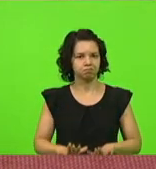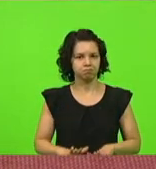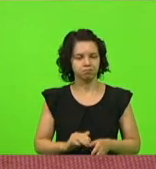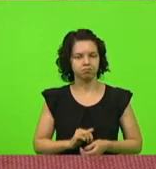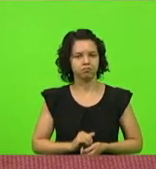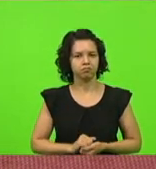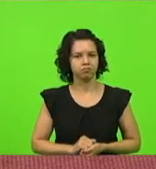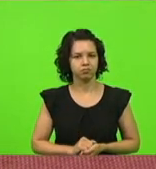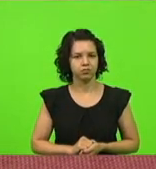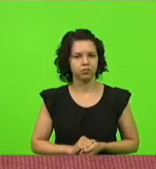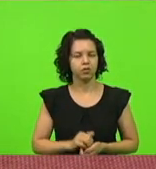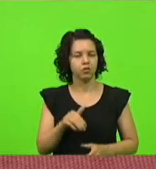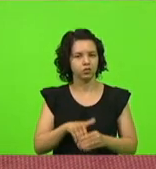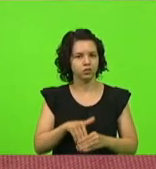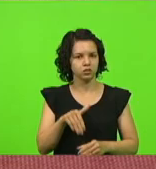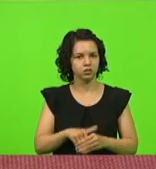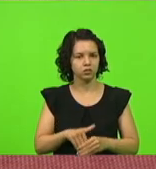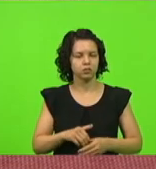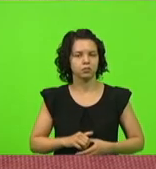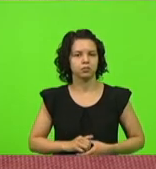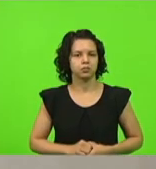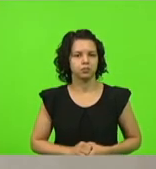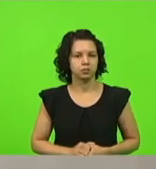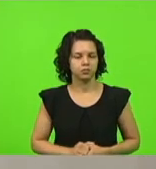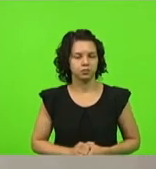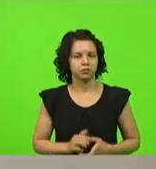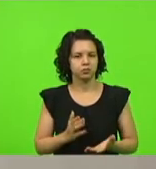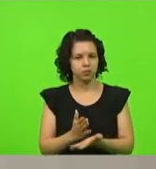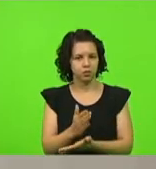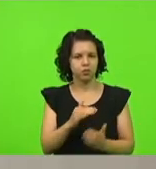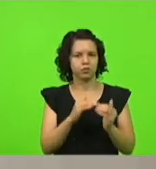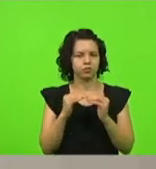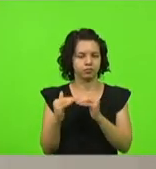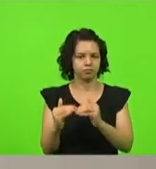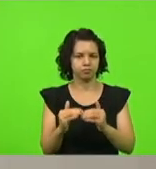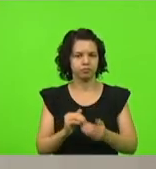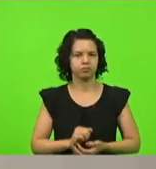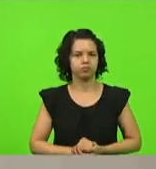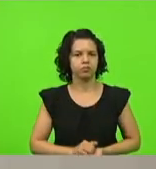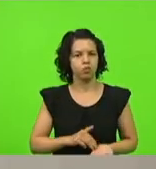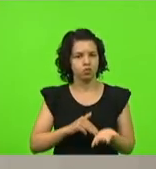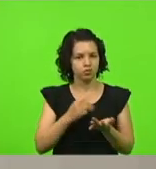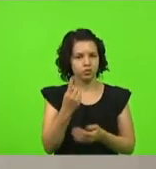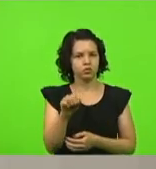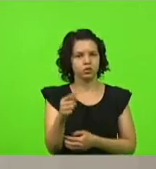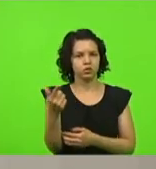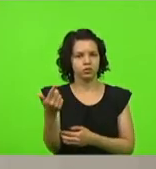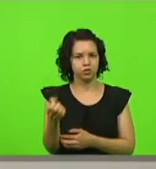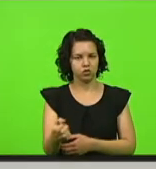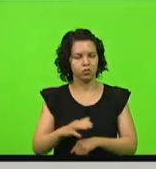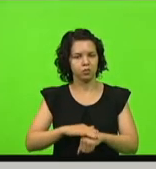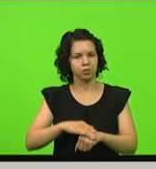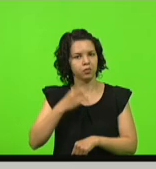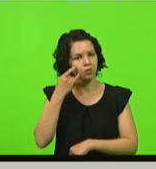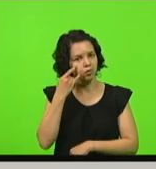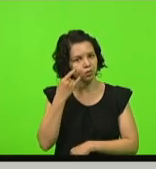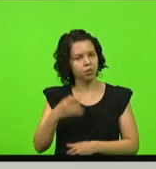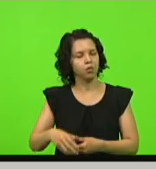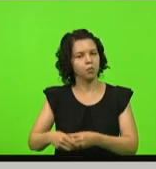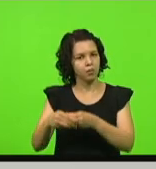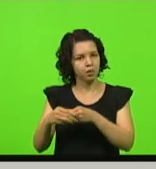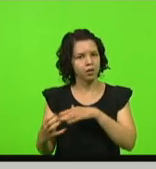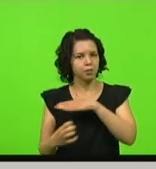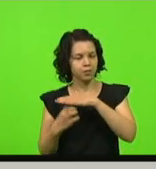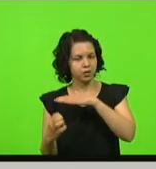em votação, deputados que aprovam, permaneçam como se encontram. Aprovado por unanimidade. Moção 1120, autor deputado Mauro de Nadal, cumprimentando a empresa